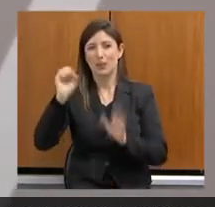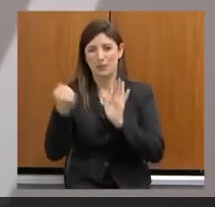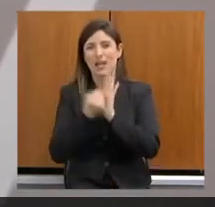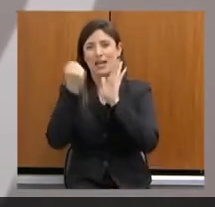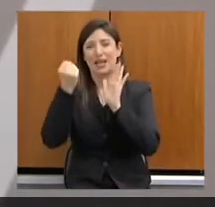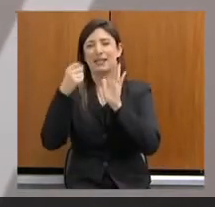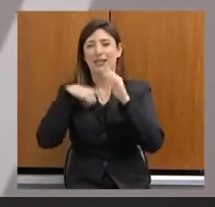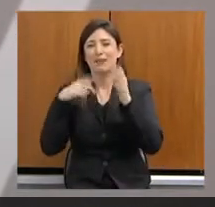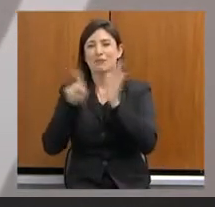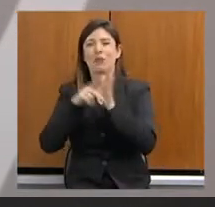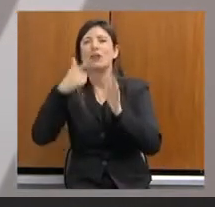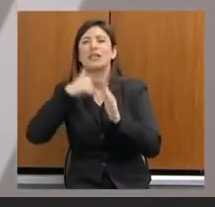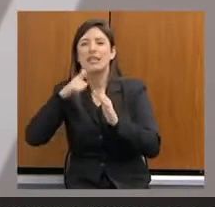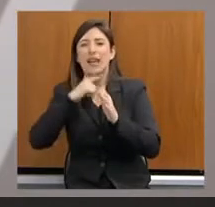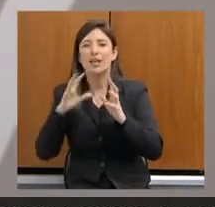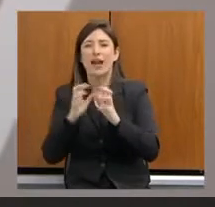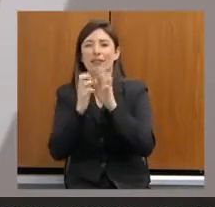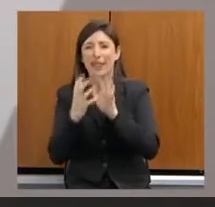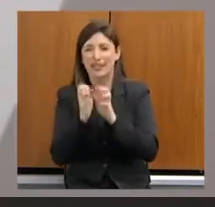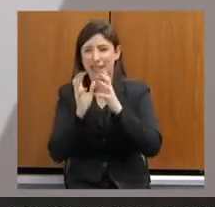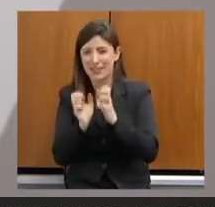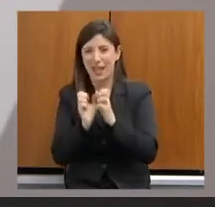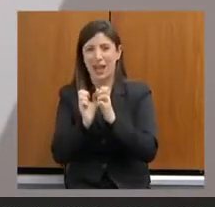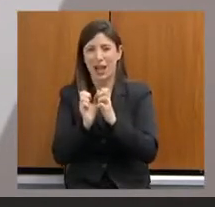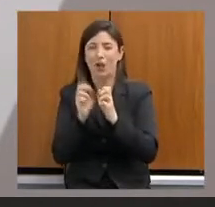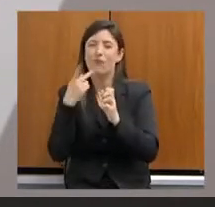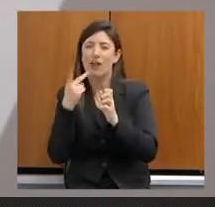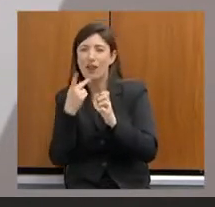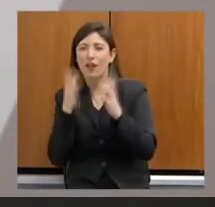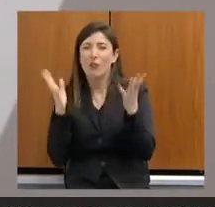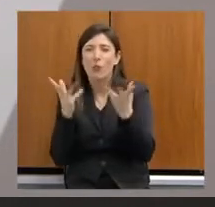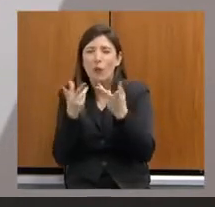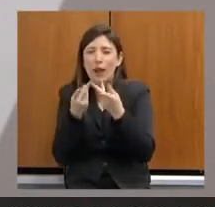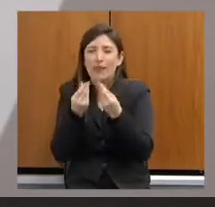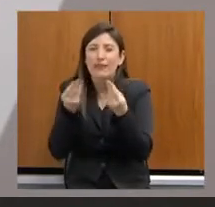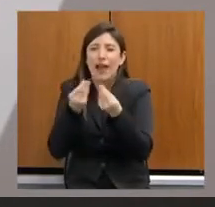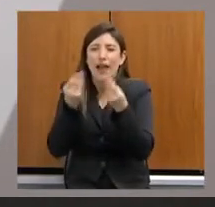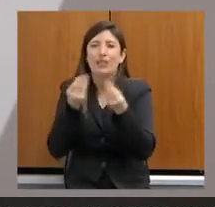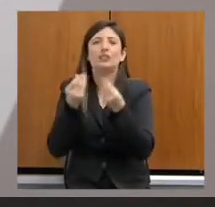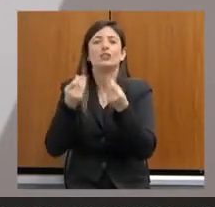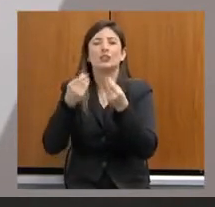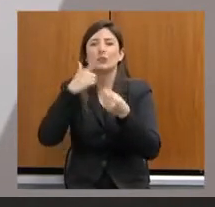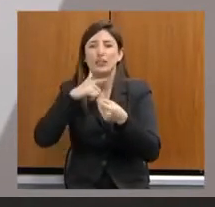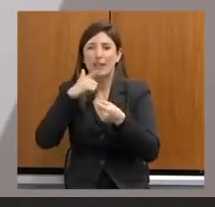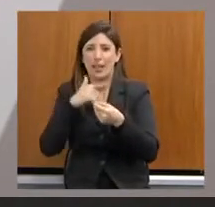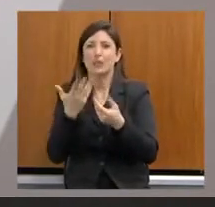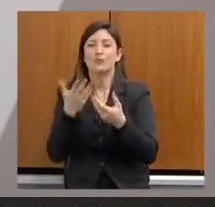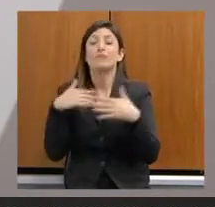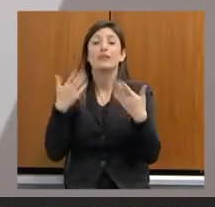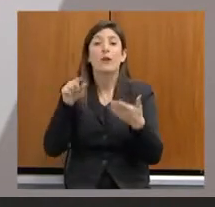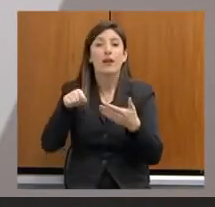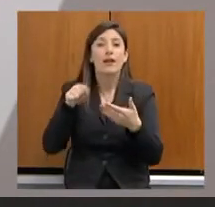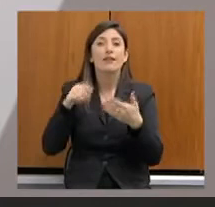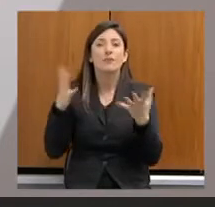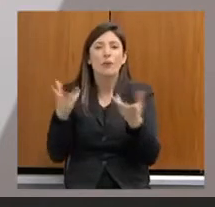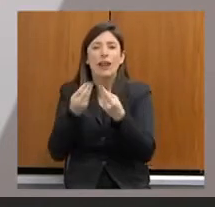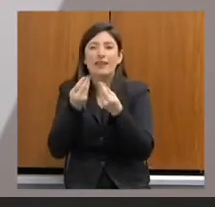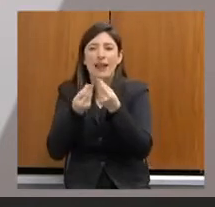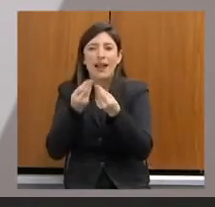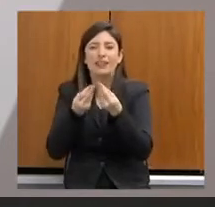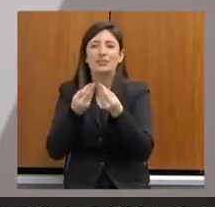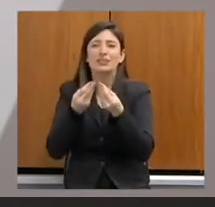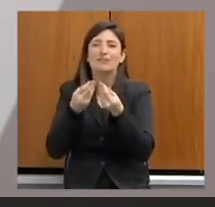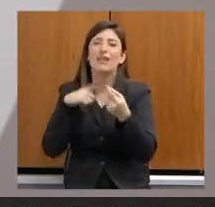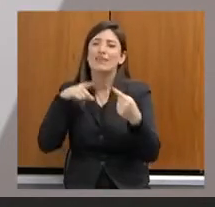qualidade do queijo enfim e muitos essa qualidade é tratado às vezes até mesmo sobre a questão de